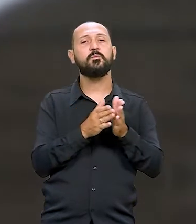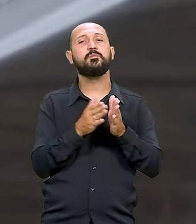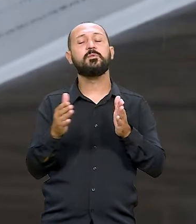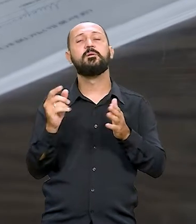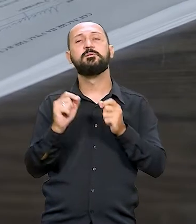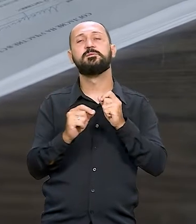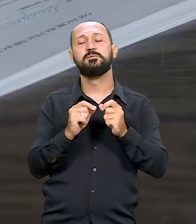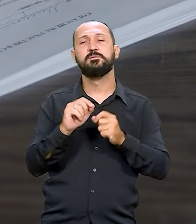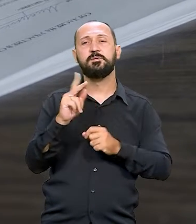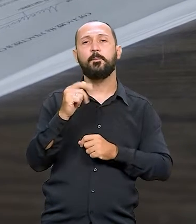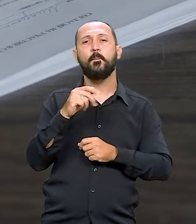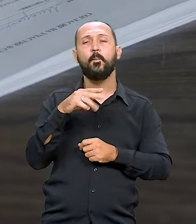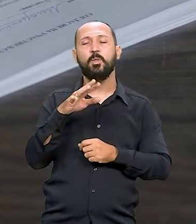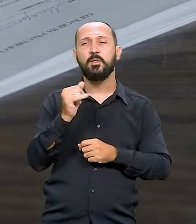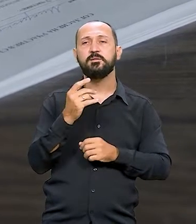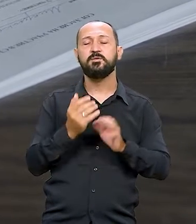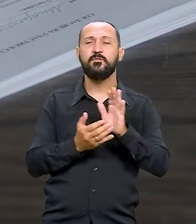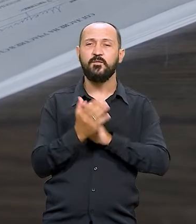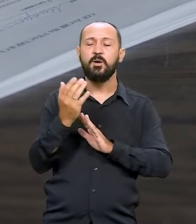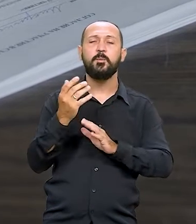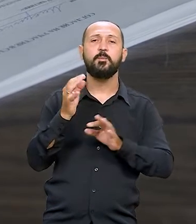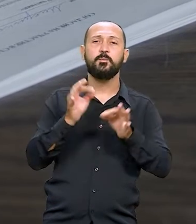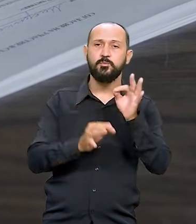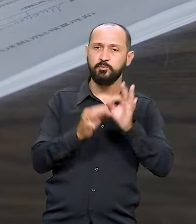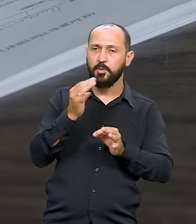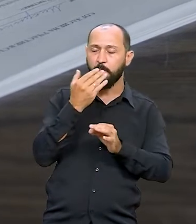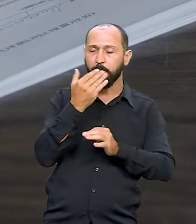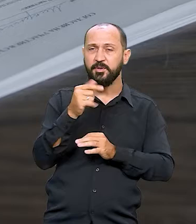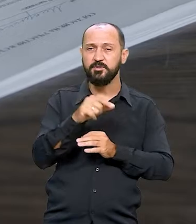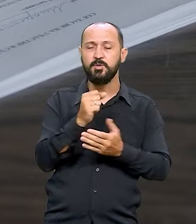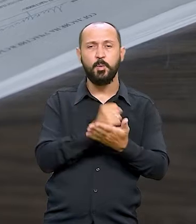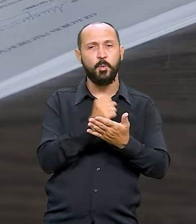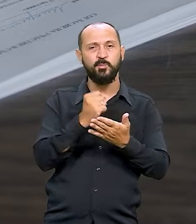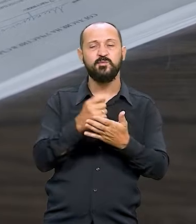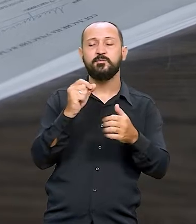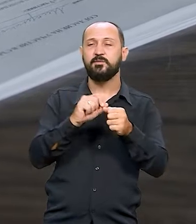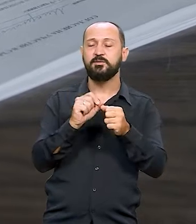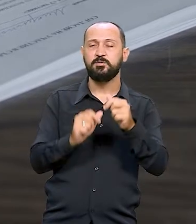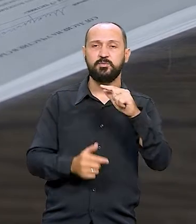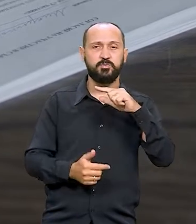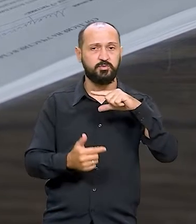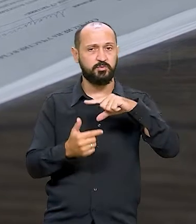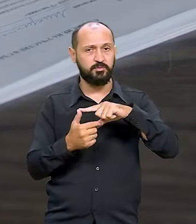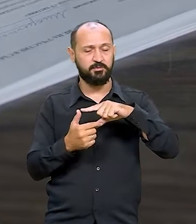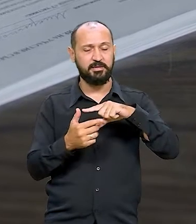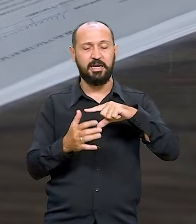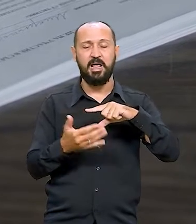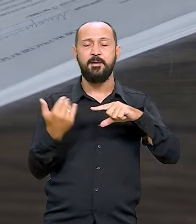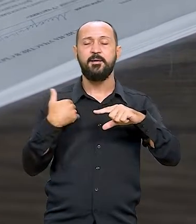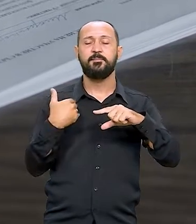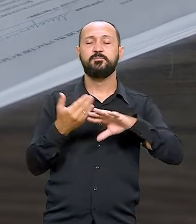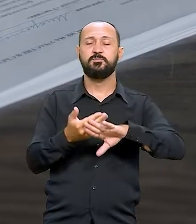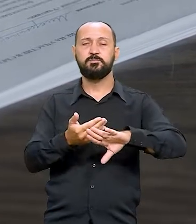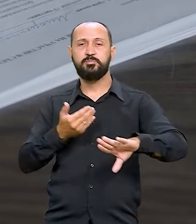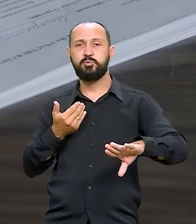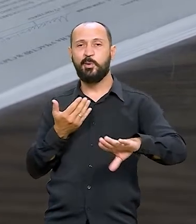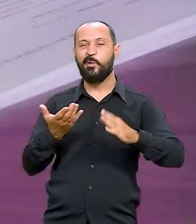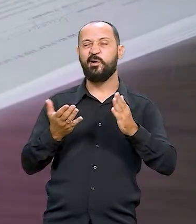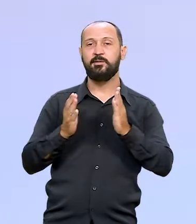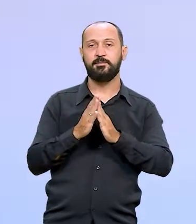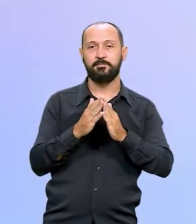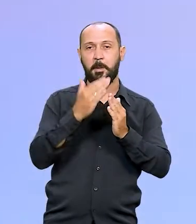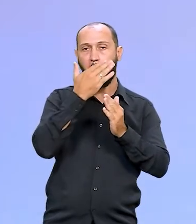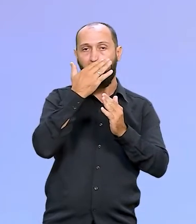de, igual a antiga hipoteca, você iria para o juiz, pediria a execução daquele contrato, uma alienação judicial daquele imóvel,